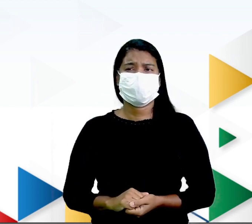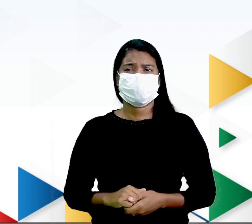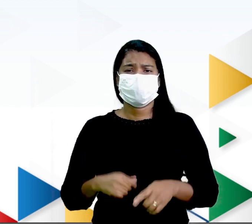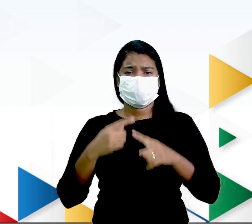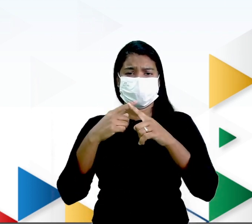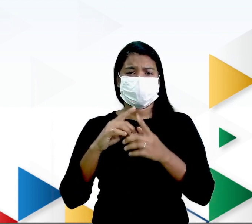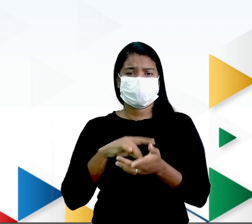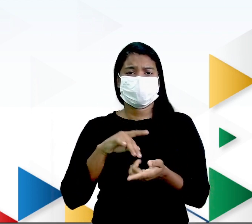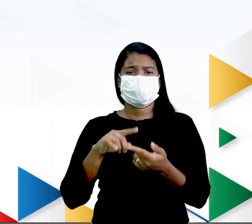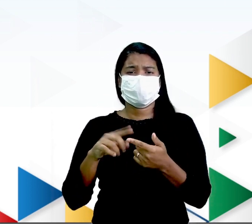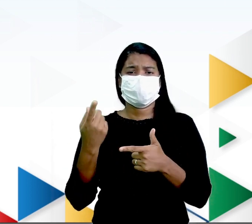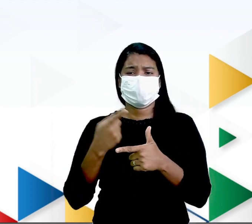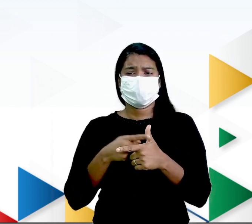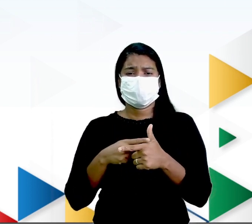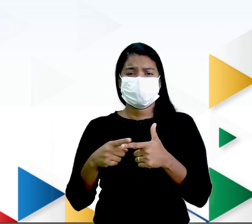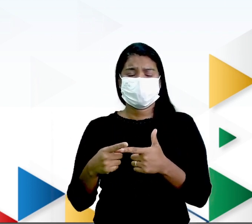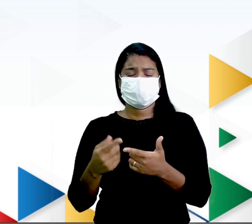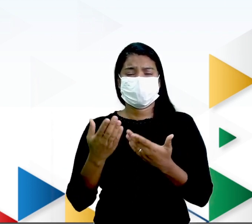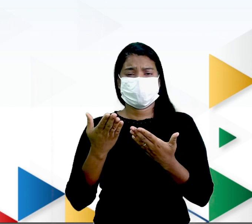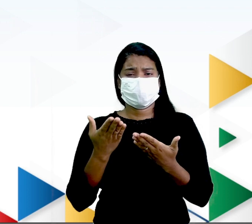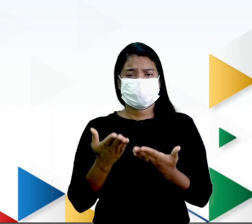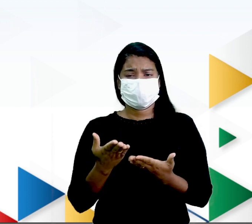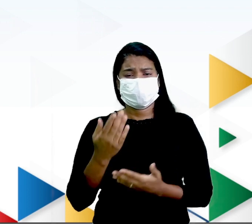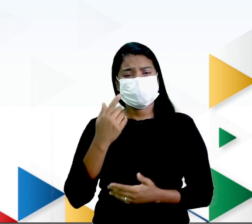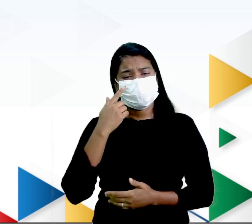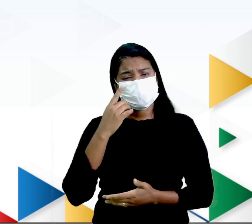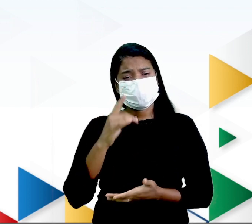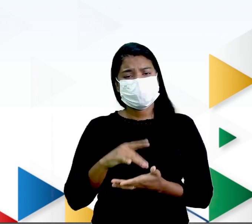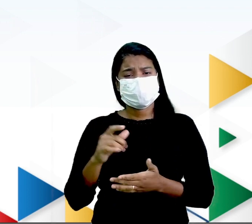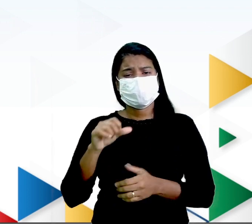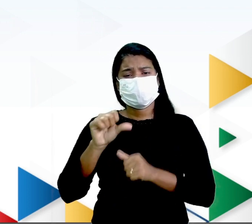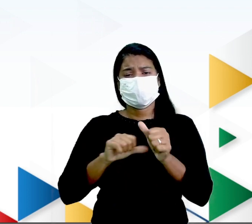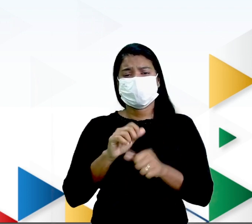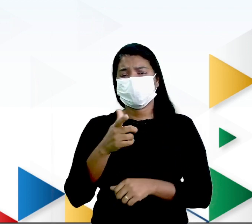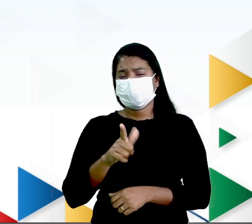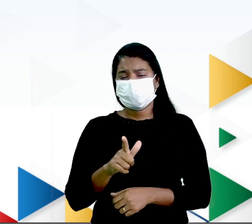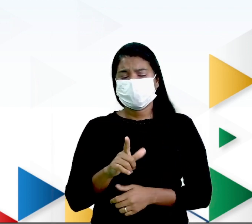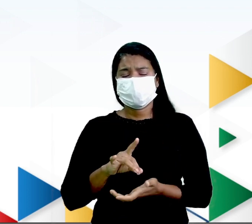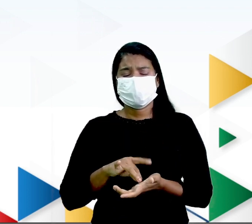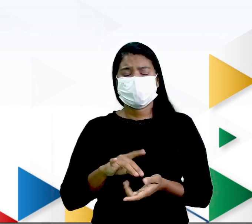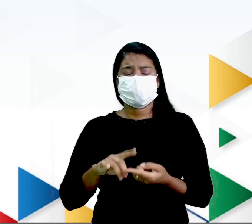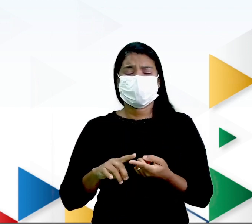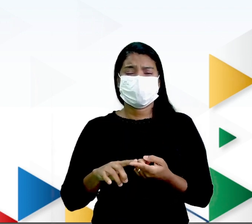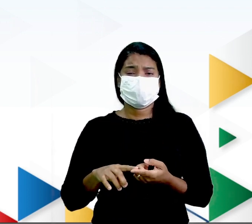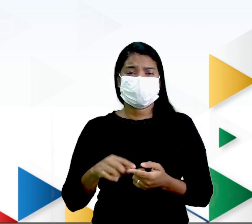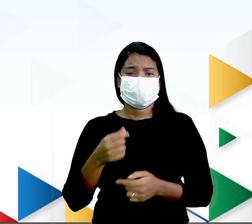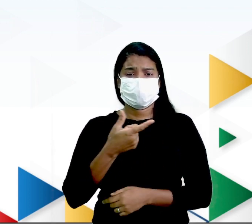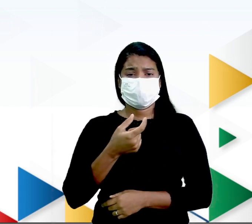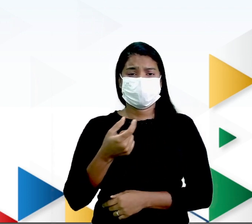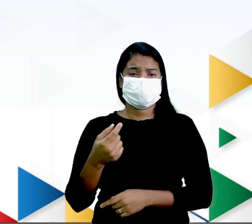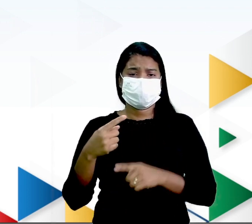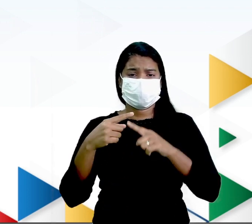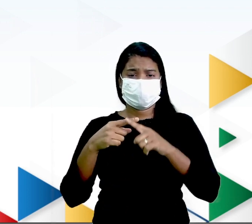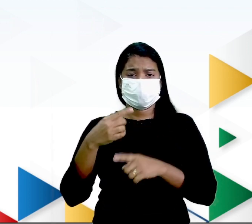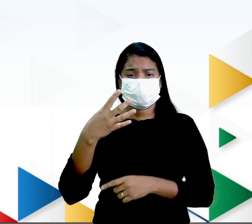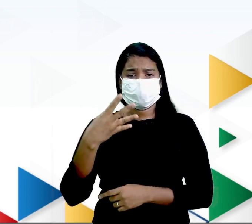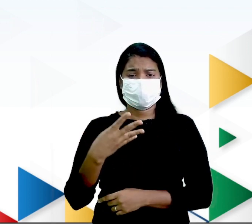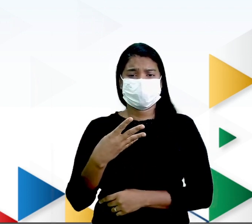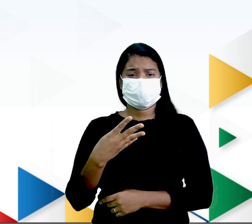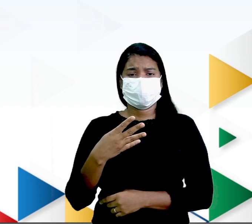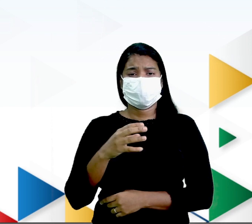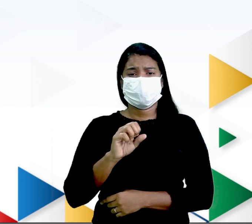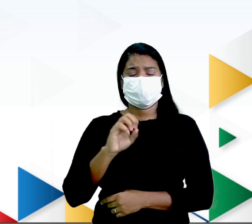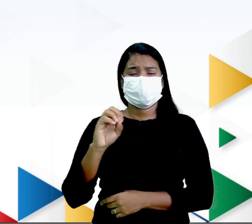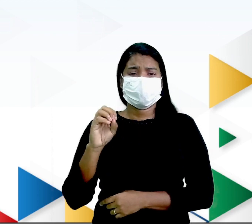multiplicação como na divisão, se você inverter a ordem, não vai alterar o resultado, tá bom? 200 vezes 4, 800 ml.